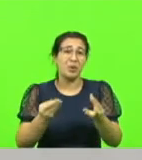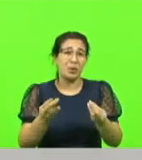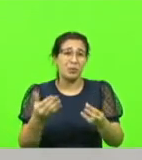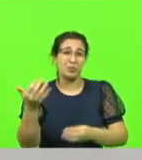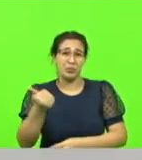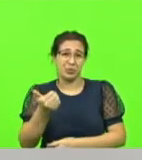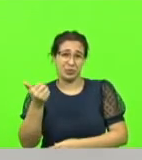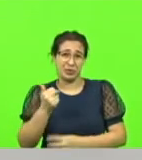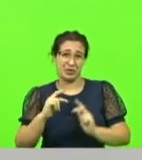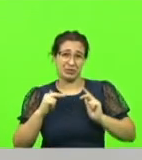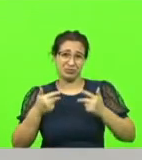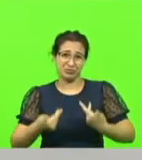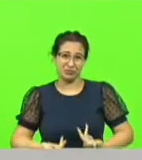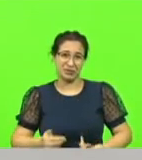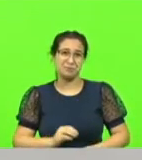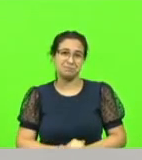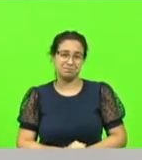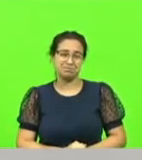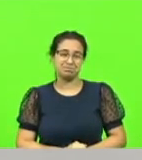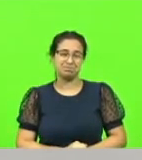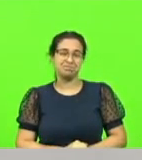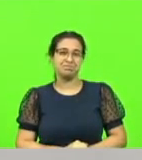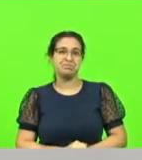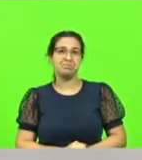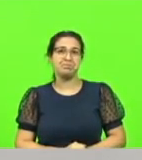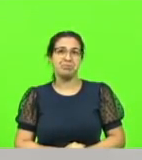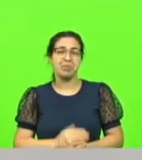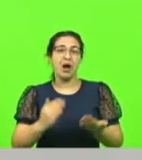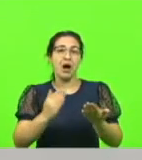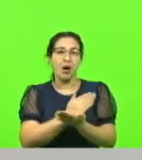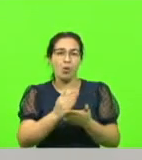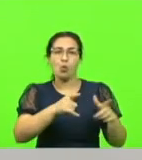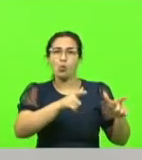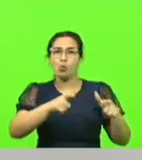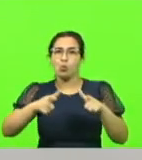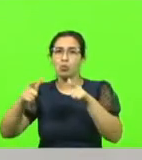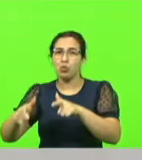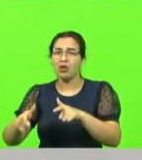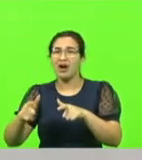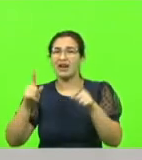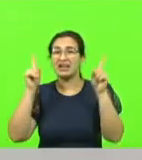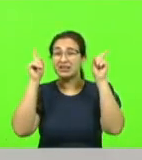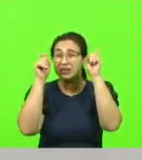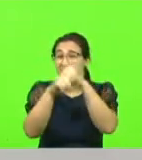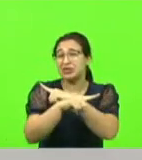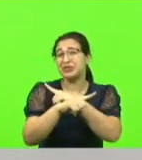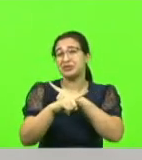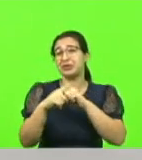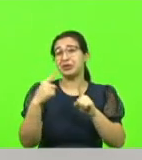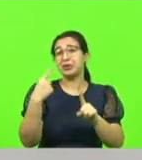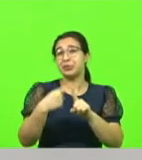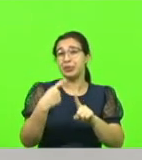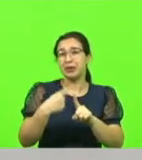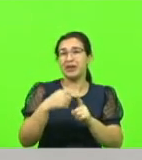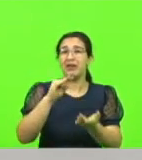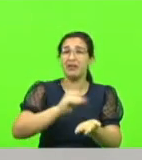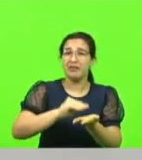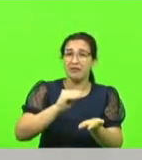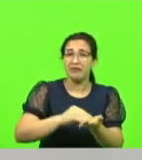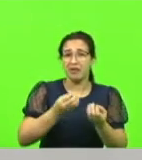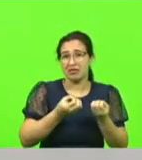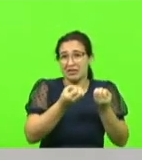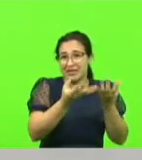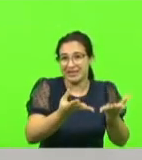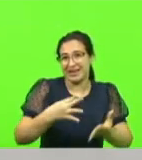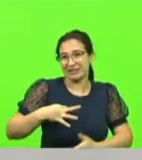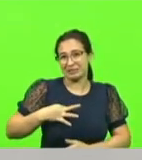o levantamento pelo G1 Santa Catarina, algumas unidades de saúde tiveram meses críticos por falta de doadoras. E esta casa aqui